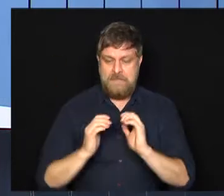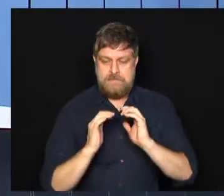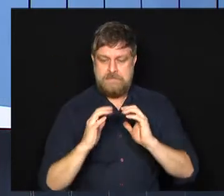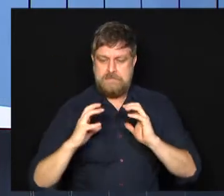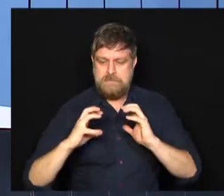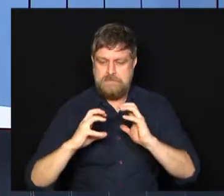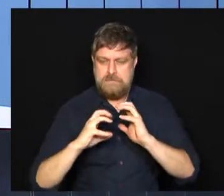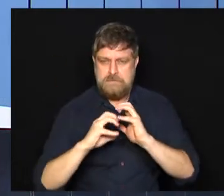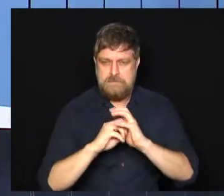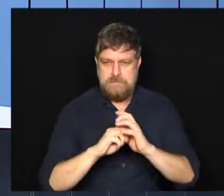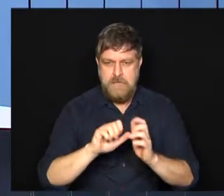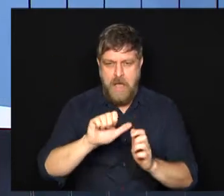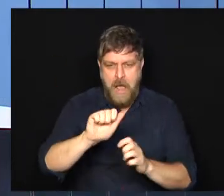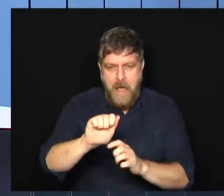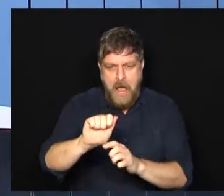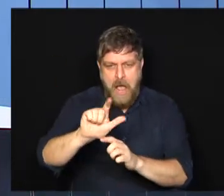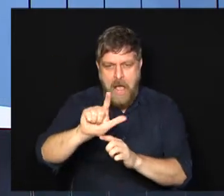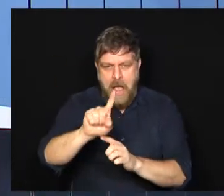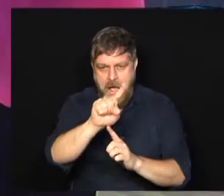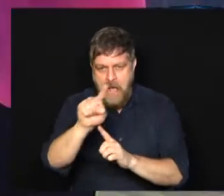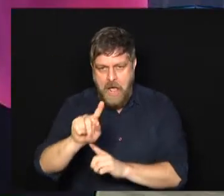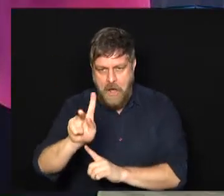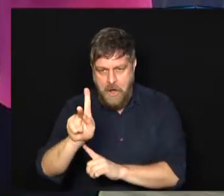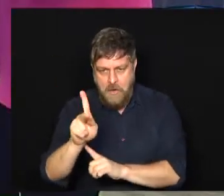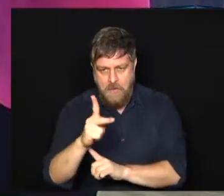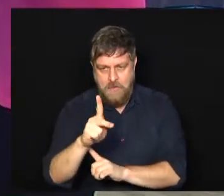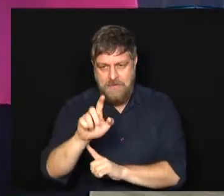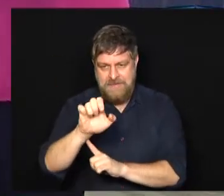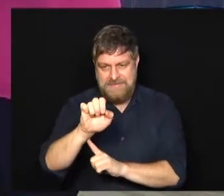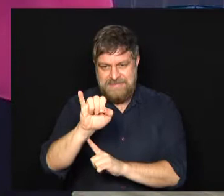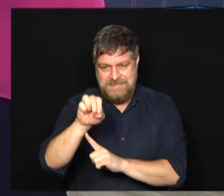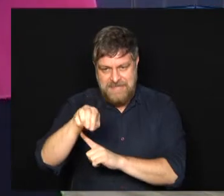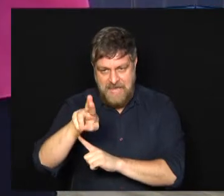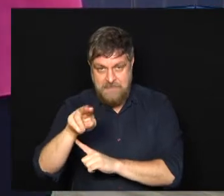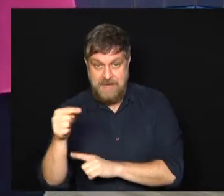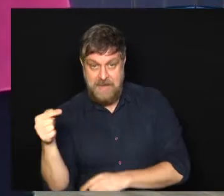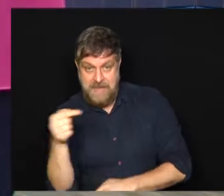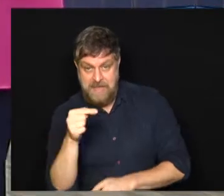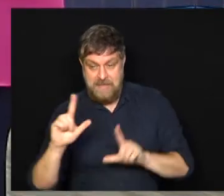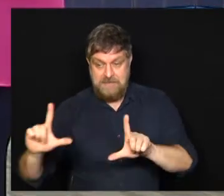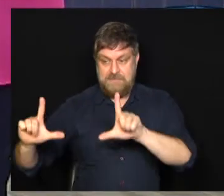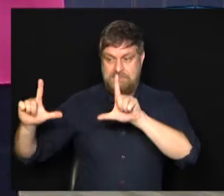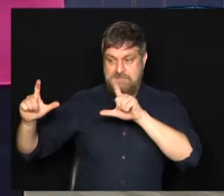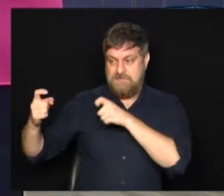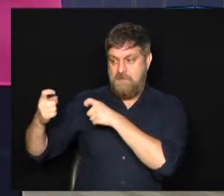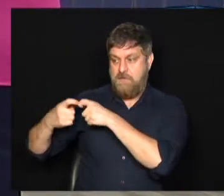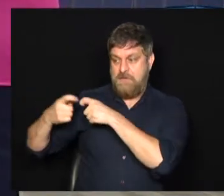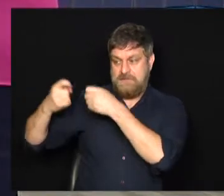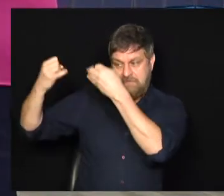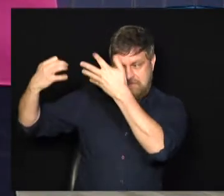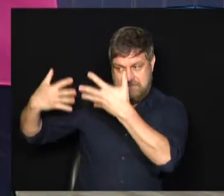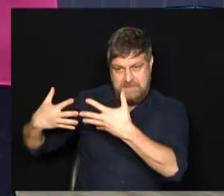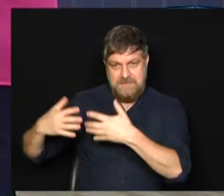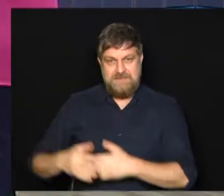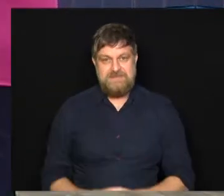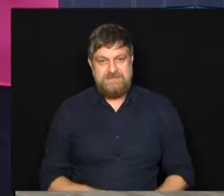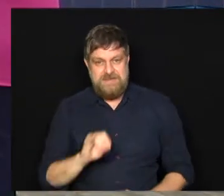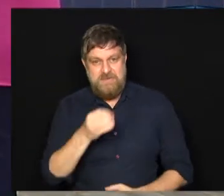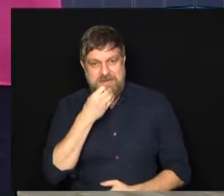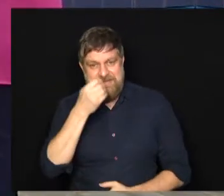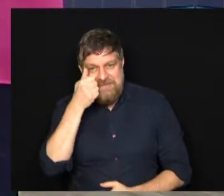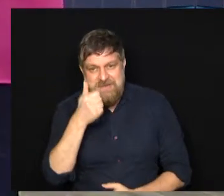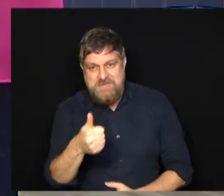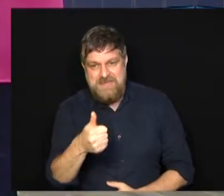Alzheimer. Vamos entender mais sobre isso? Quem vai falar com a gente é o doutor que já está na tela. Tudo bem, doutor? Oi, tudo